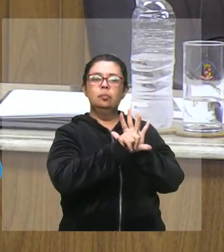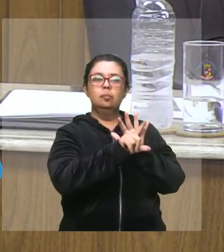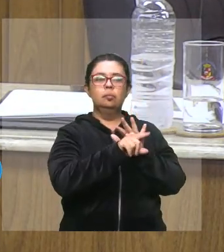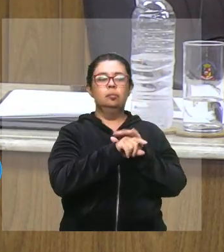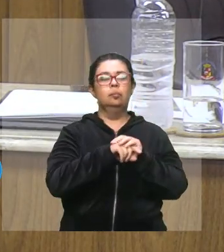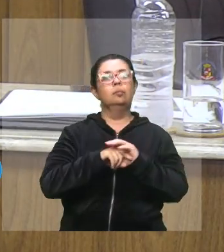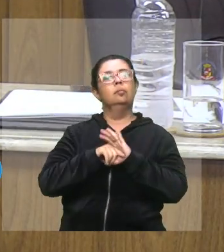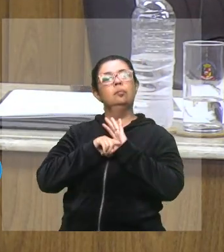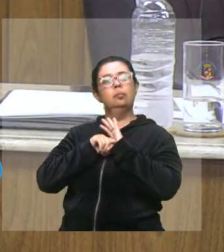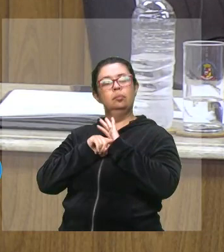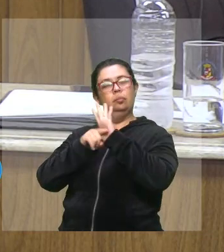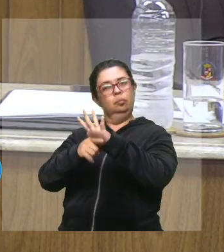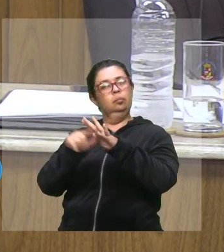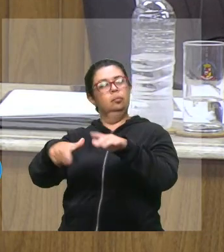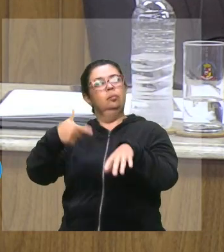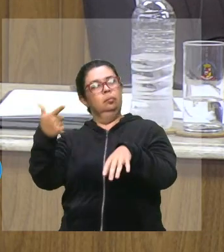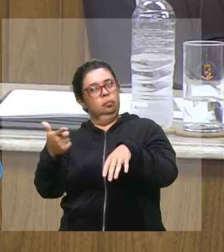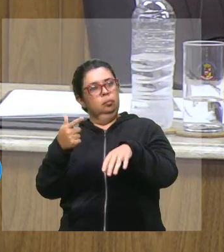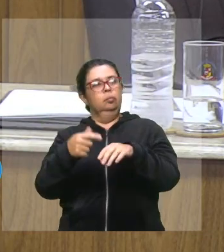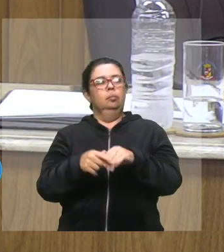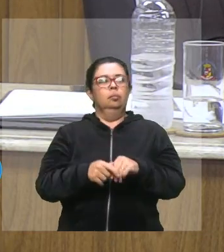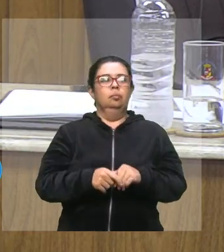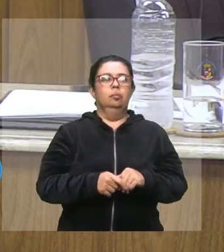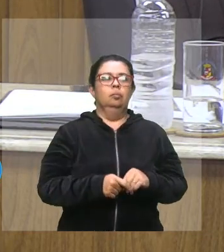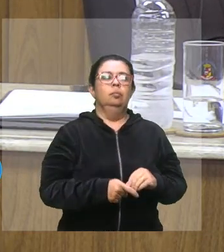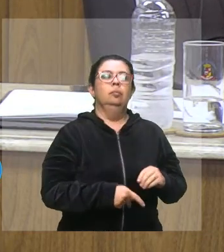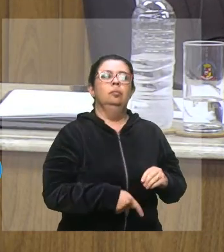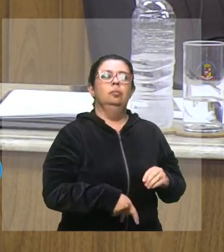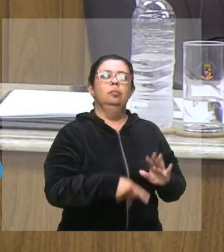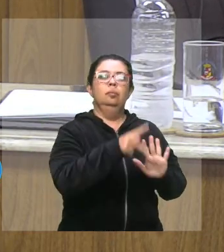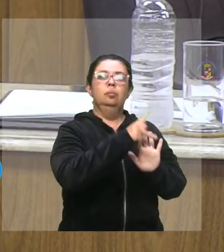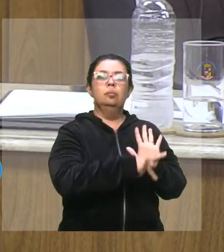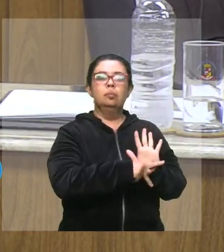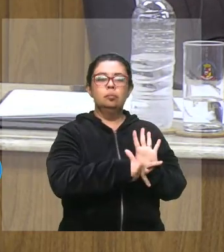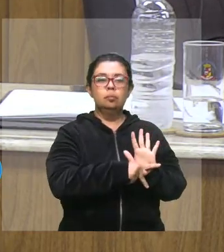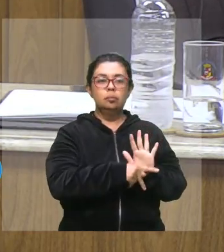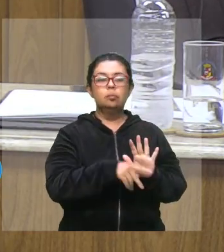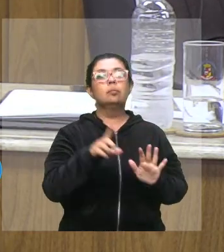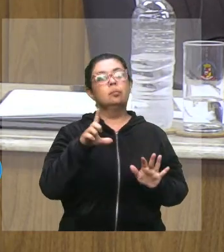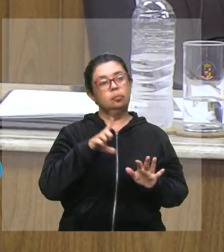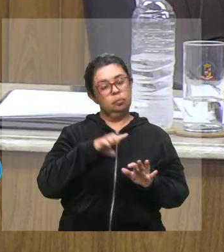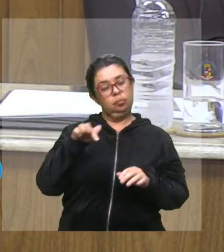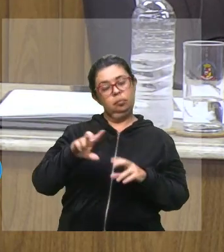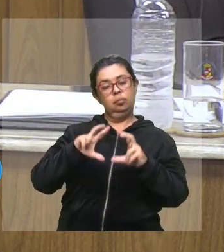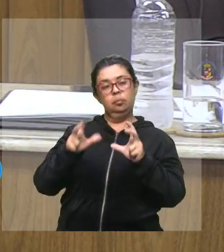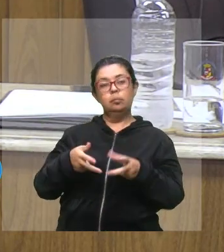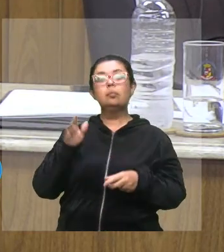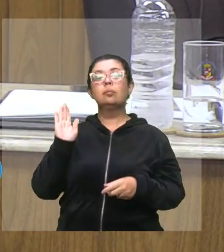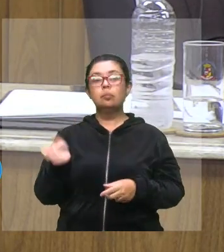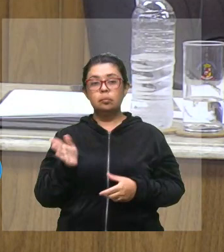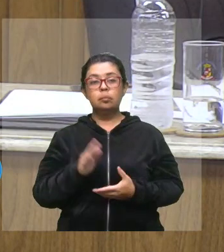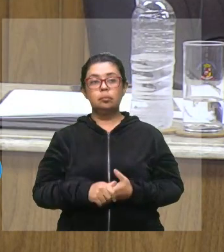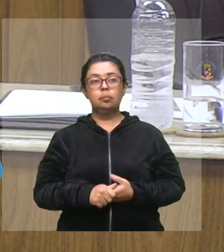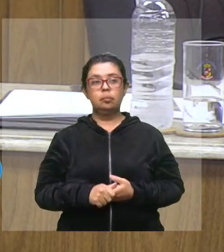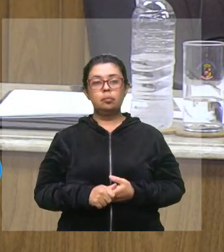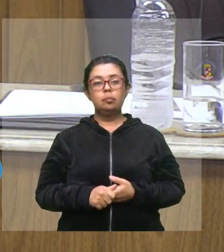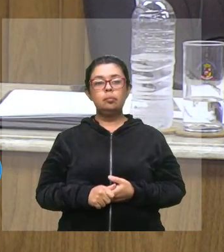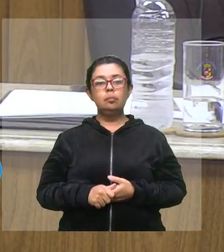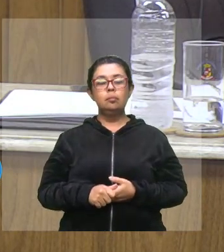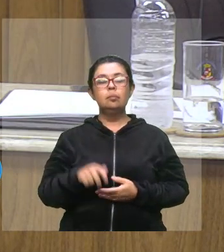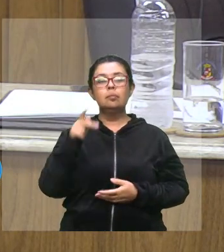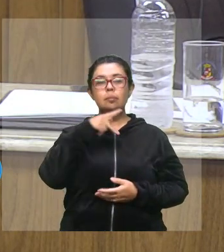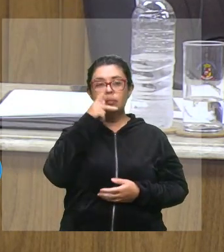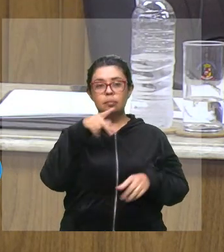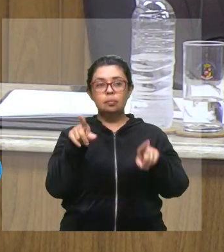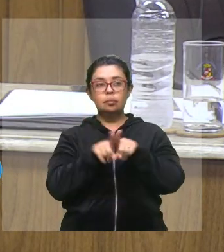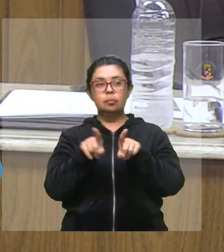um outro projeto que já está valendo aqui na Câmara Municipal, no qual eu quero ressaltar também o